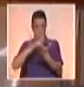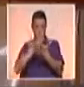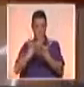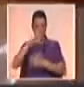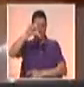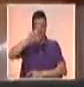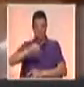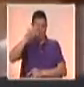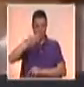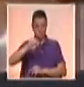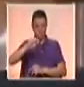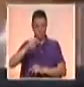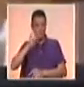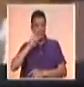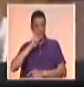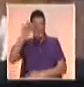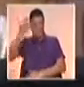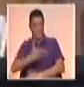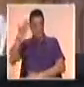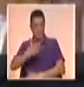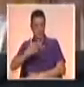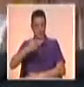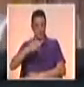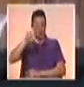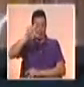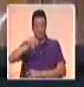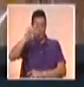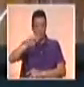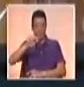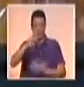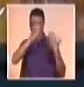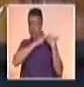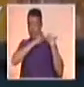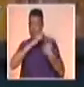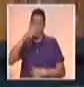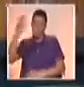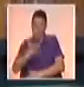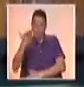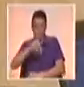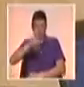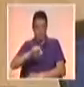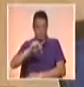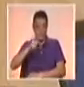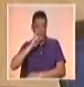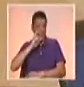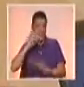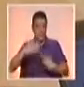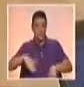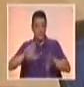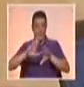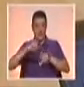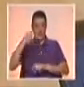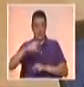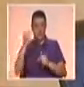tanto para defender os seus deveres, como também os seus direitos, digamos assim. No entanto,